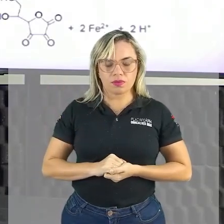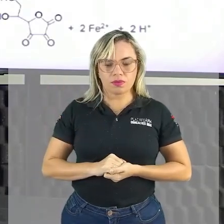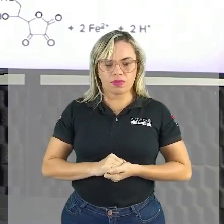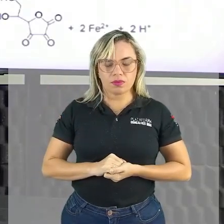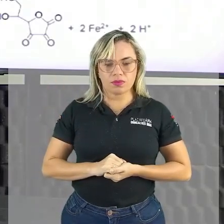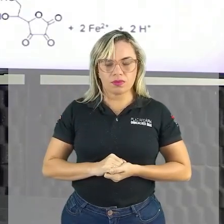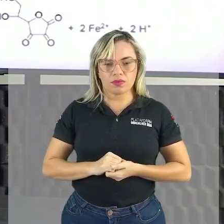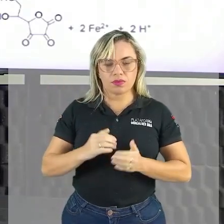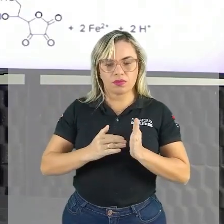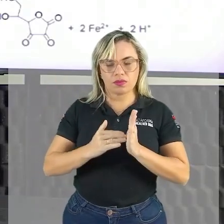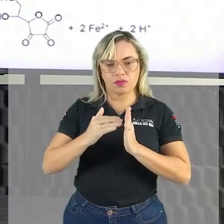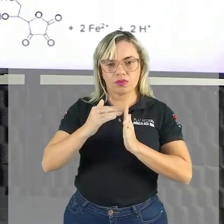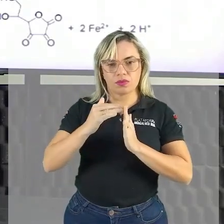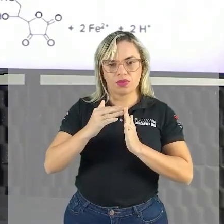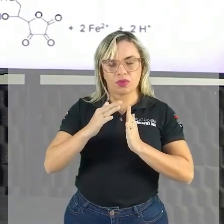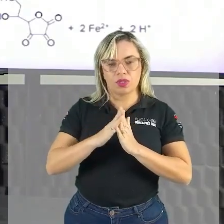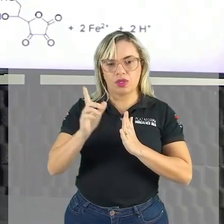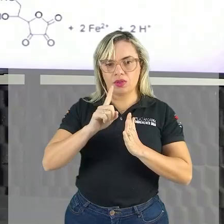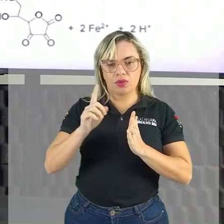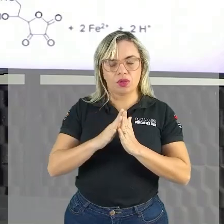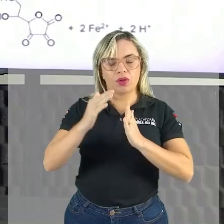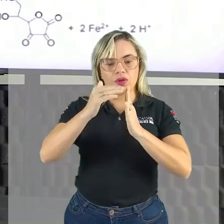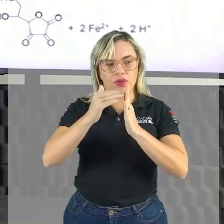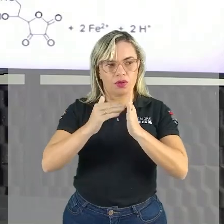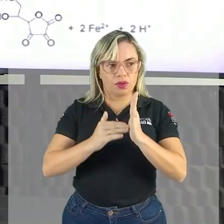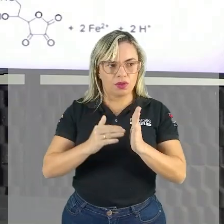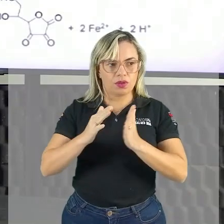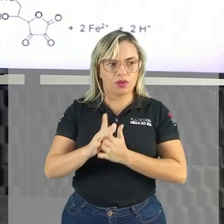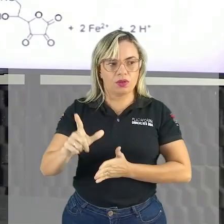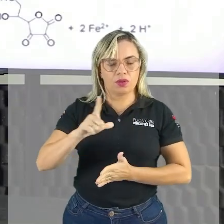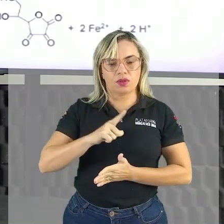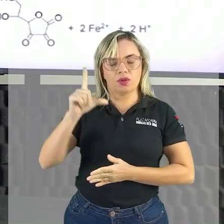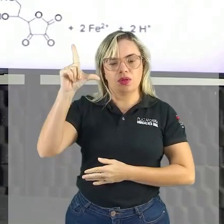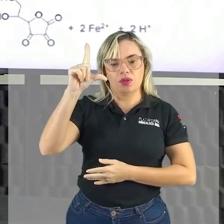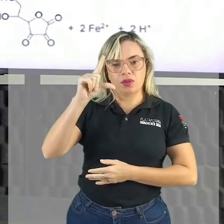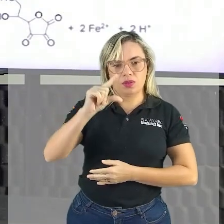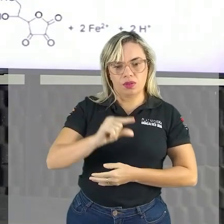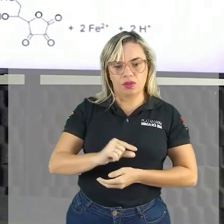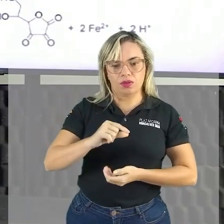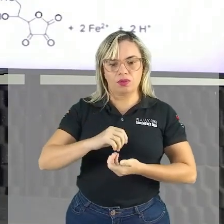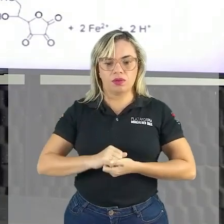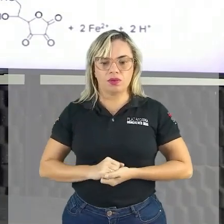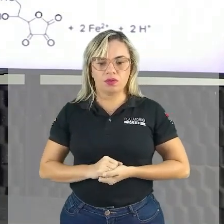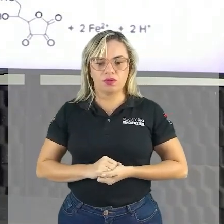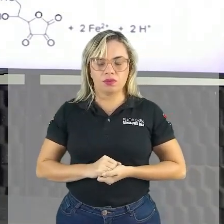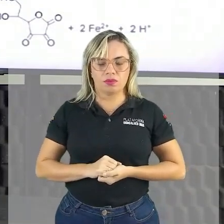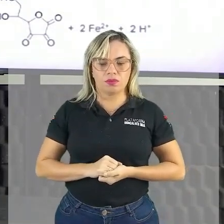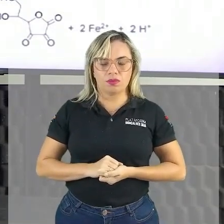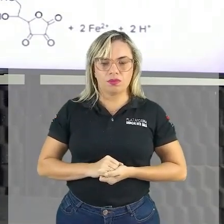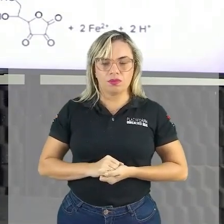não está aumentando, ela está diminuindo. Então está tendo uma redução.